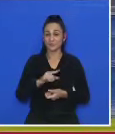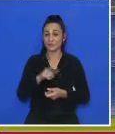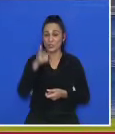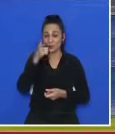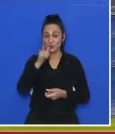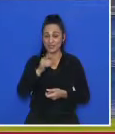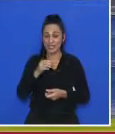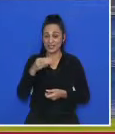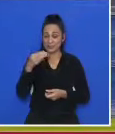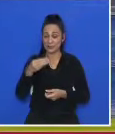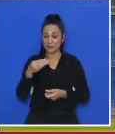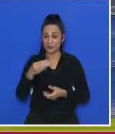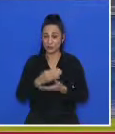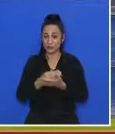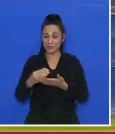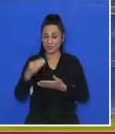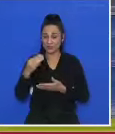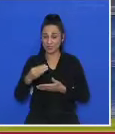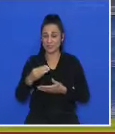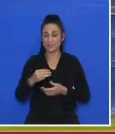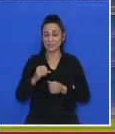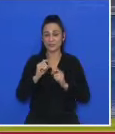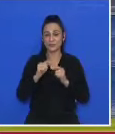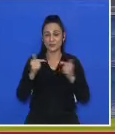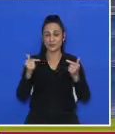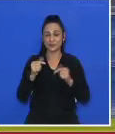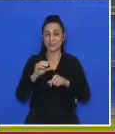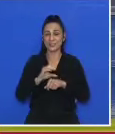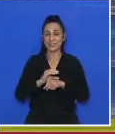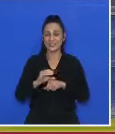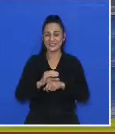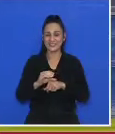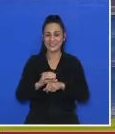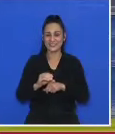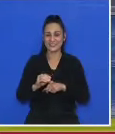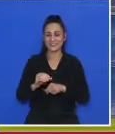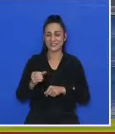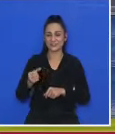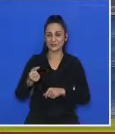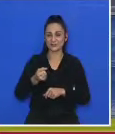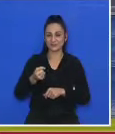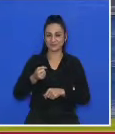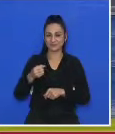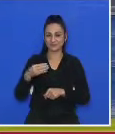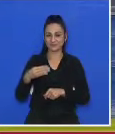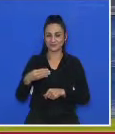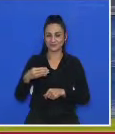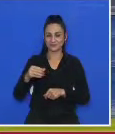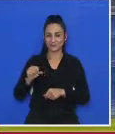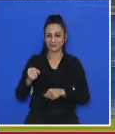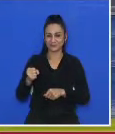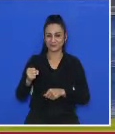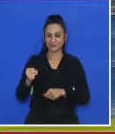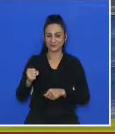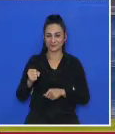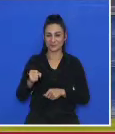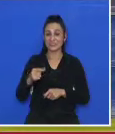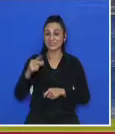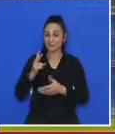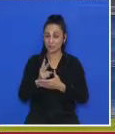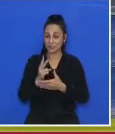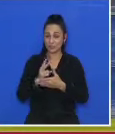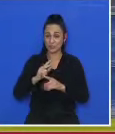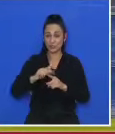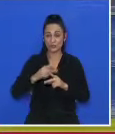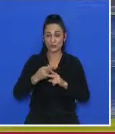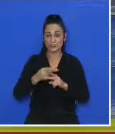Você ganha a partir de 3 acertos. Boa sorte. Bola cinza, número 48. Cinza, 48. Na